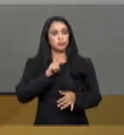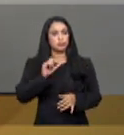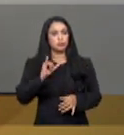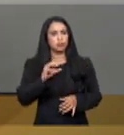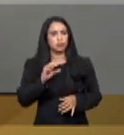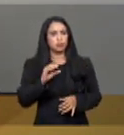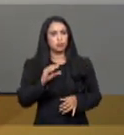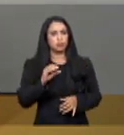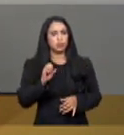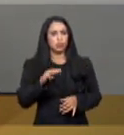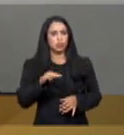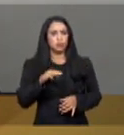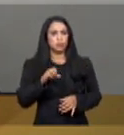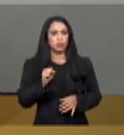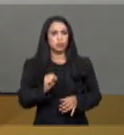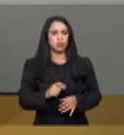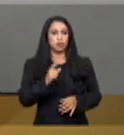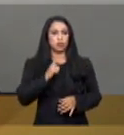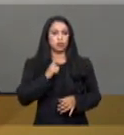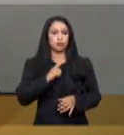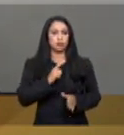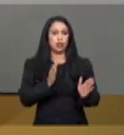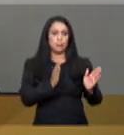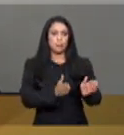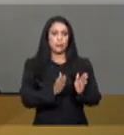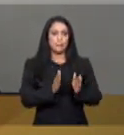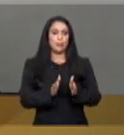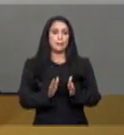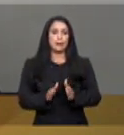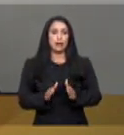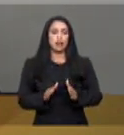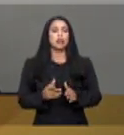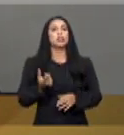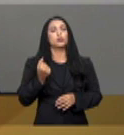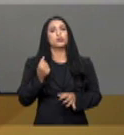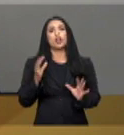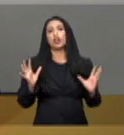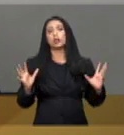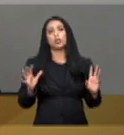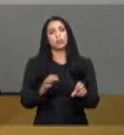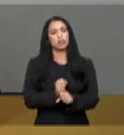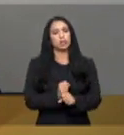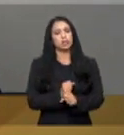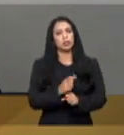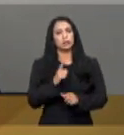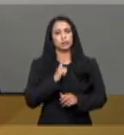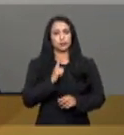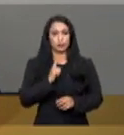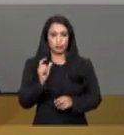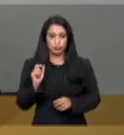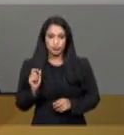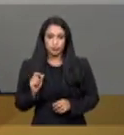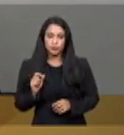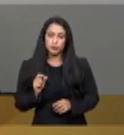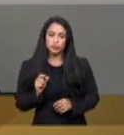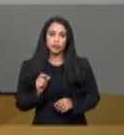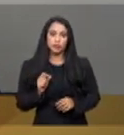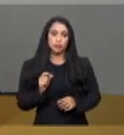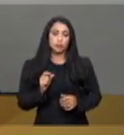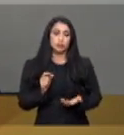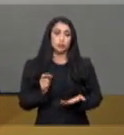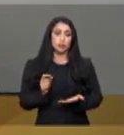ICMS incide em cada etapa sobre o valor total da operação, estando obrigado, no entanto, o contribuinte a